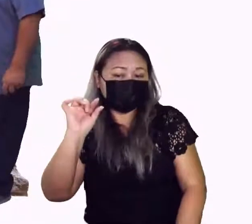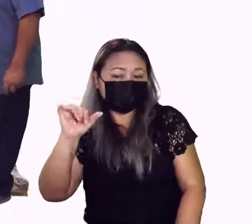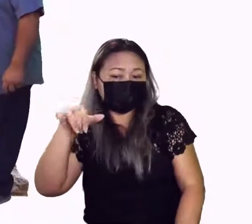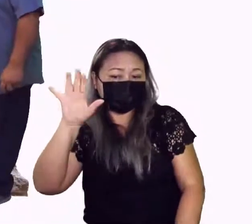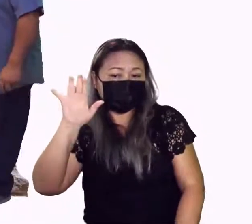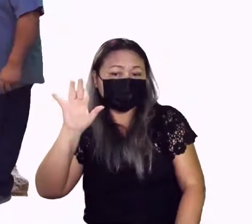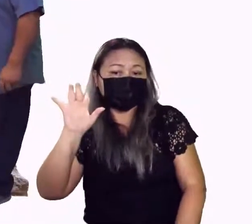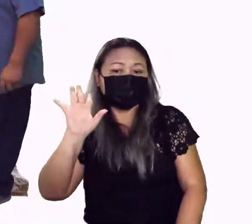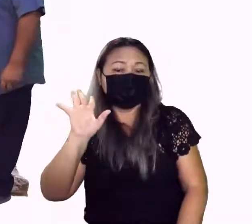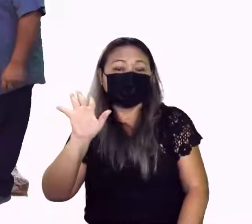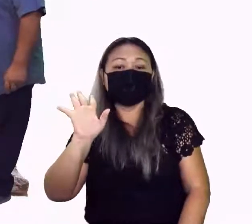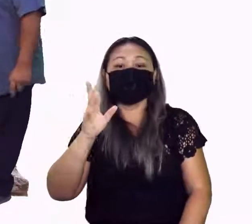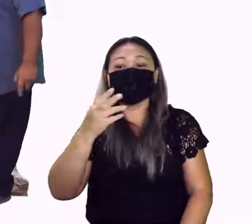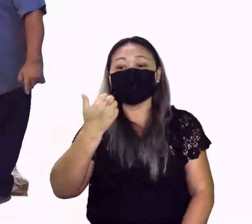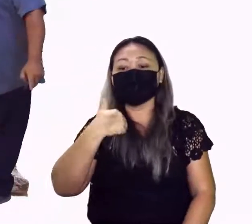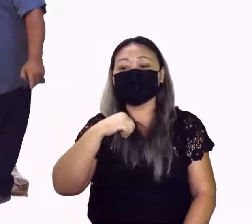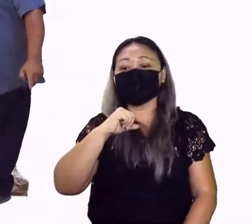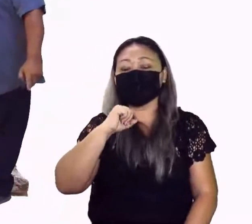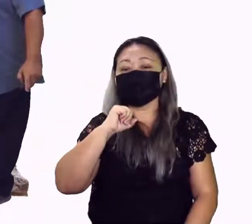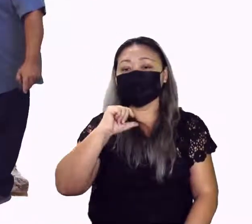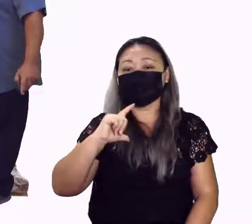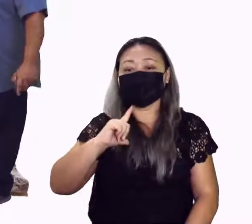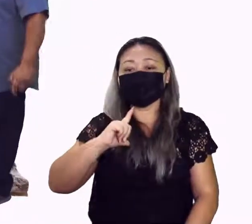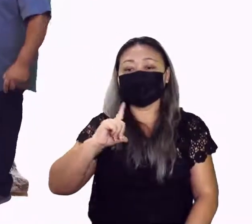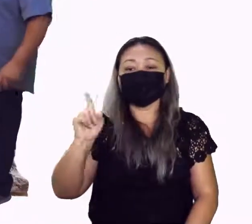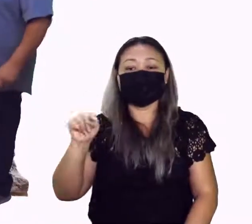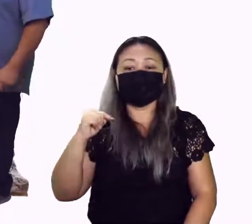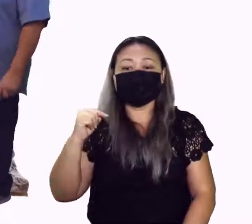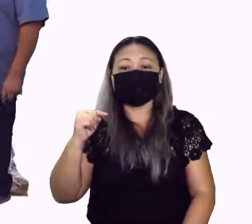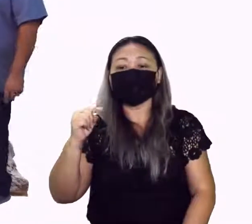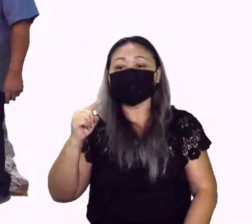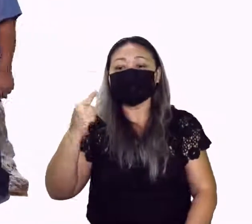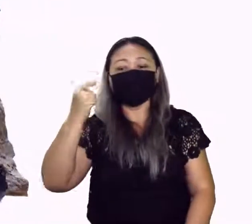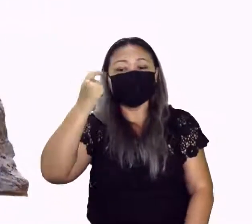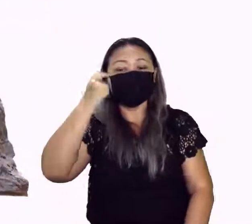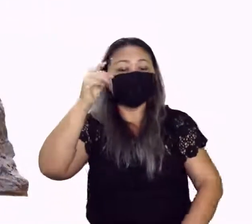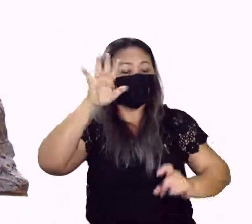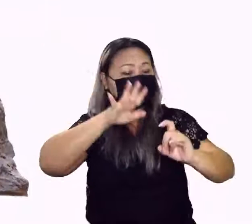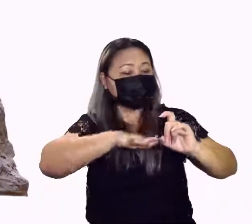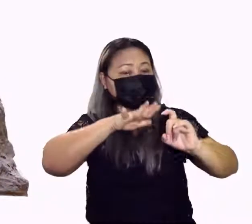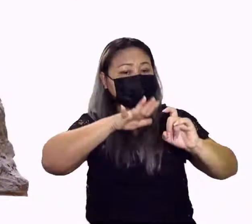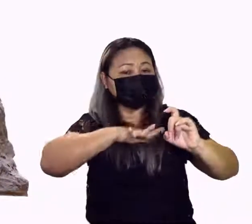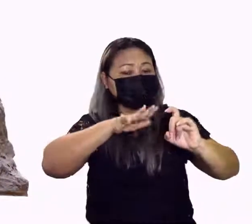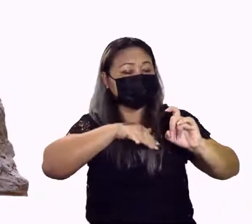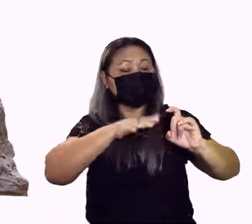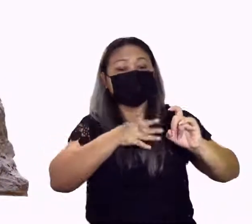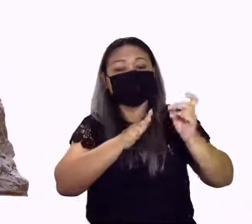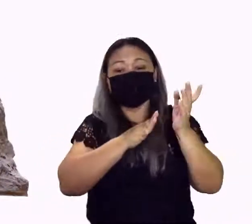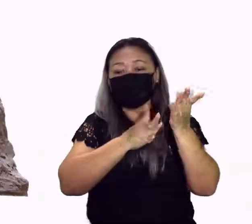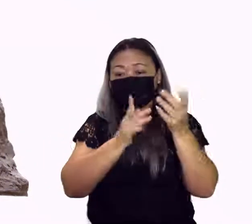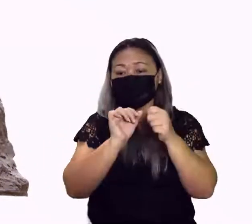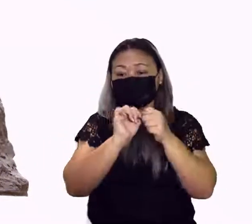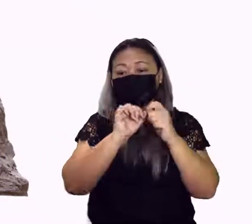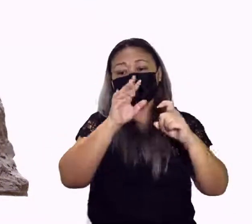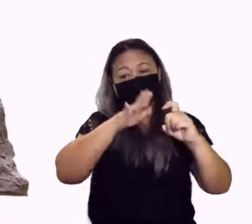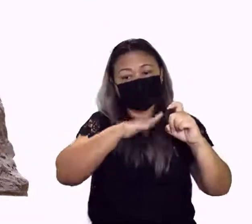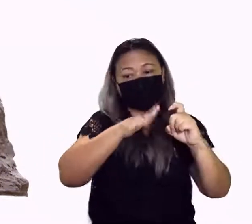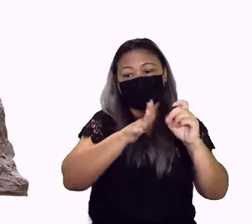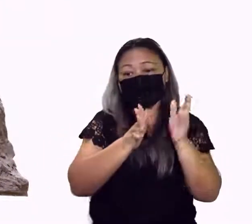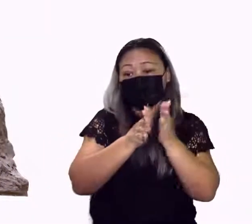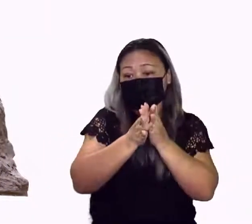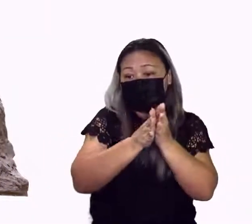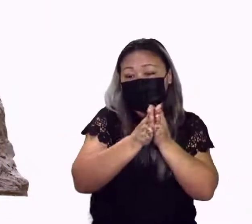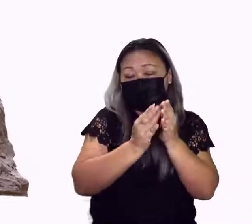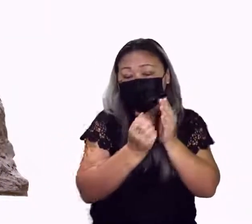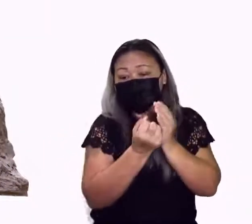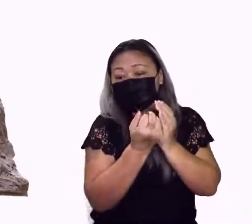saber. Aqui tem uma ideia mitológica, né, do Aladim, da lâmpada, é uma mitologia também.